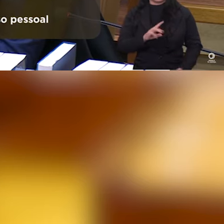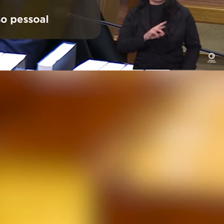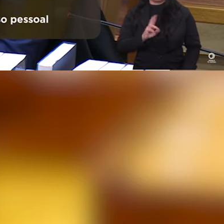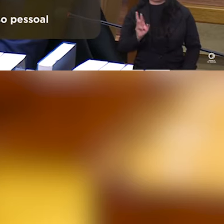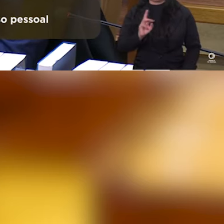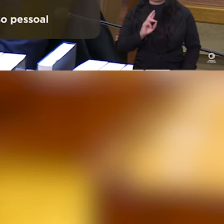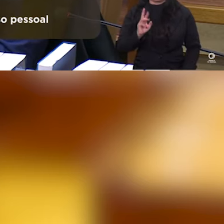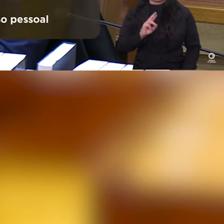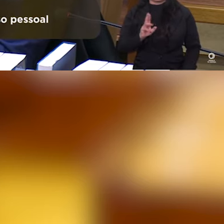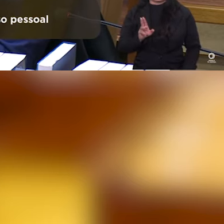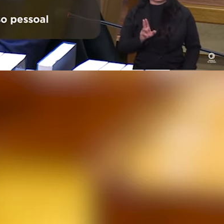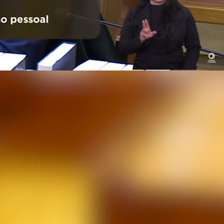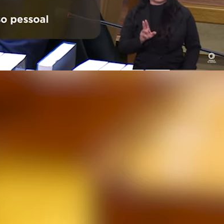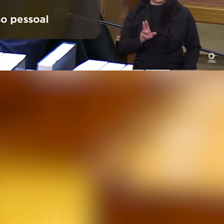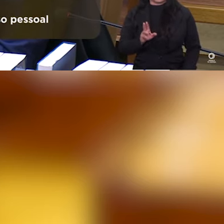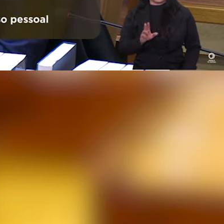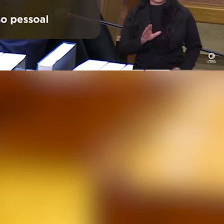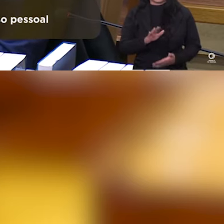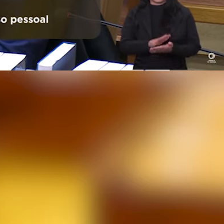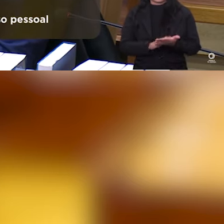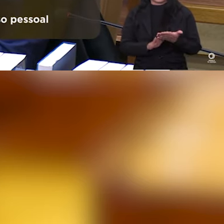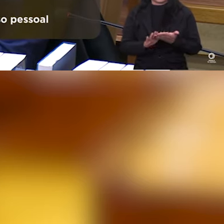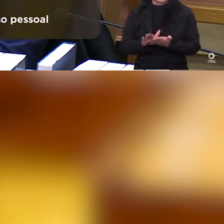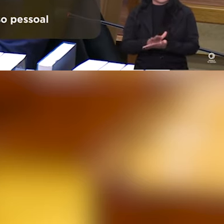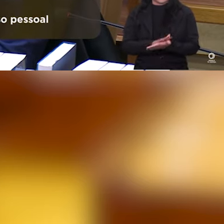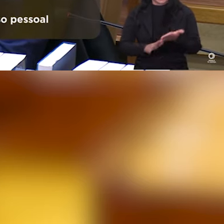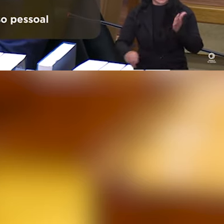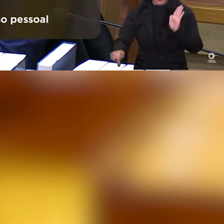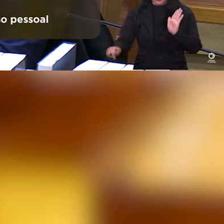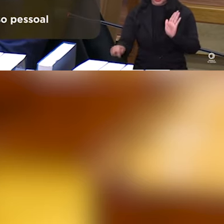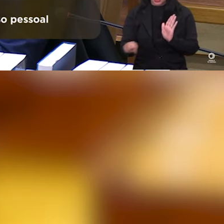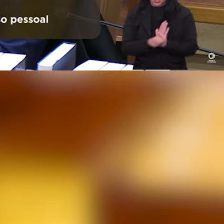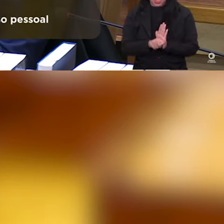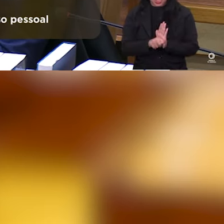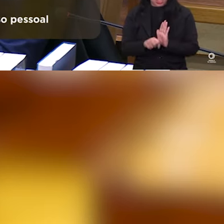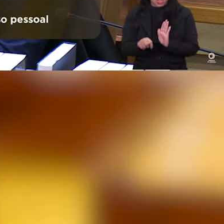usuário de nenhuma droga